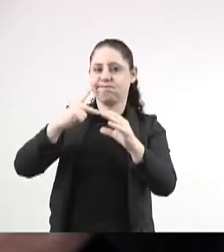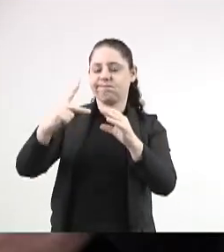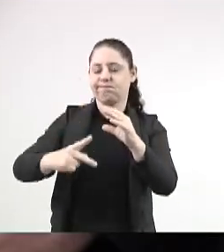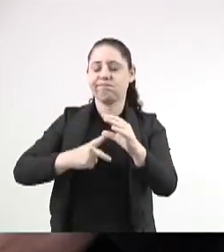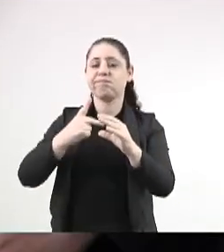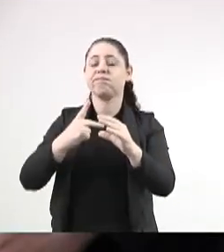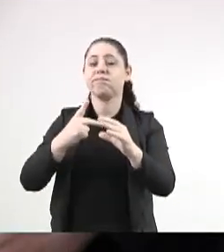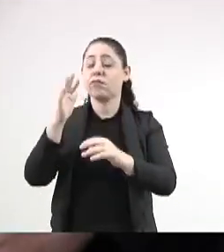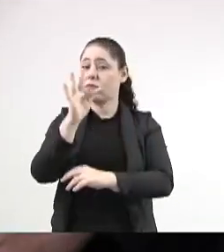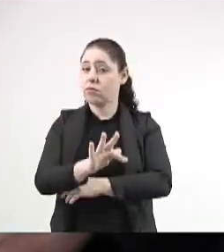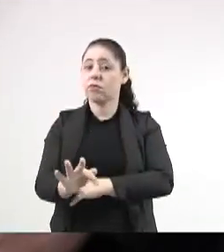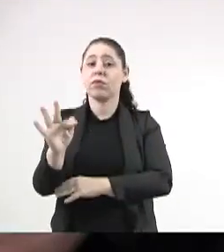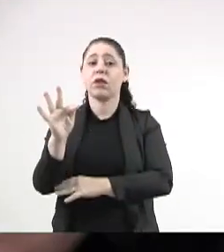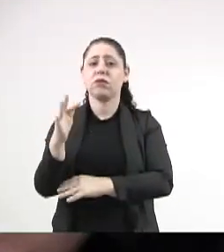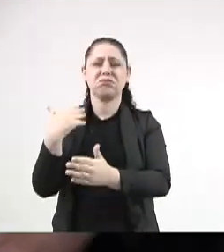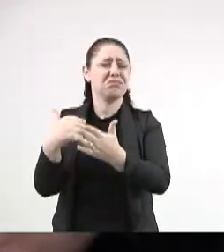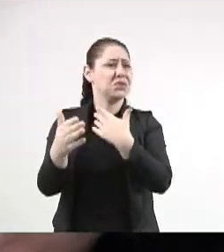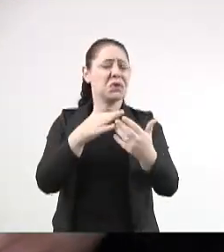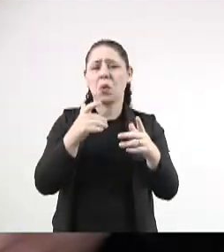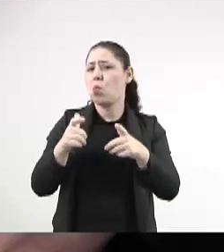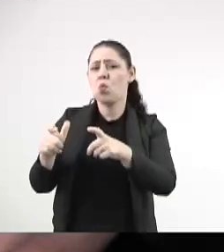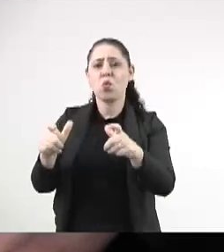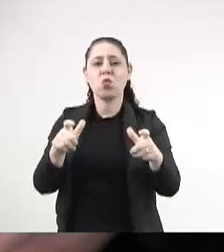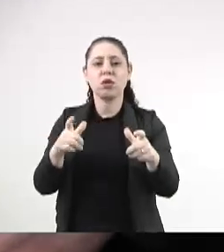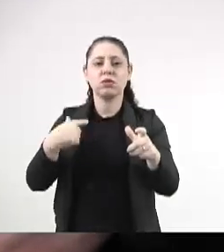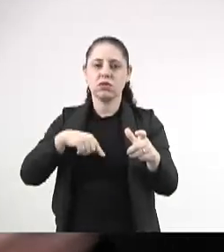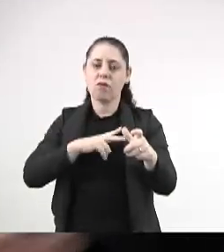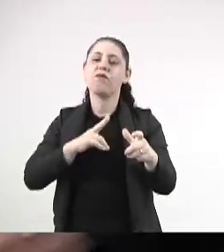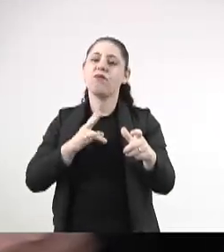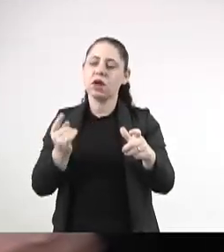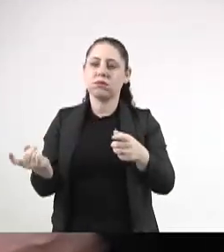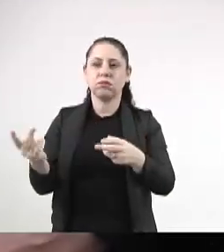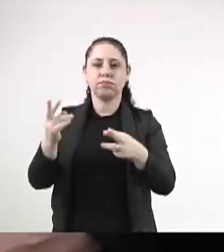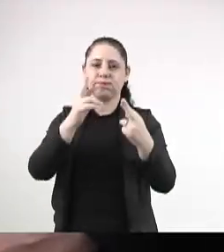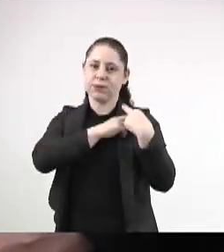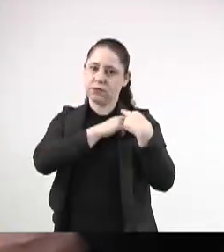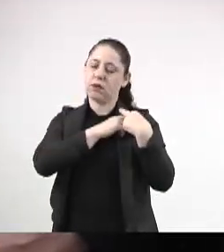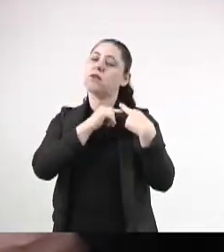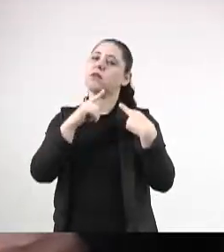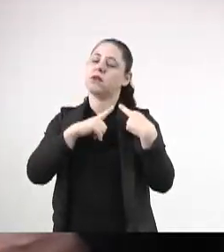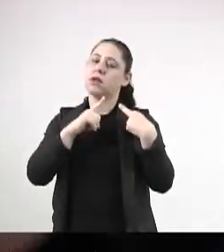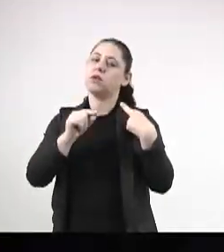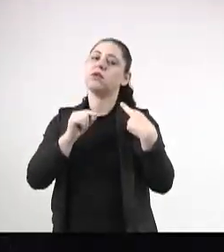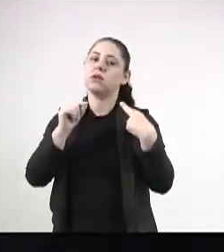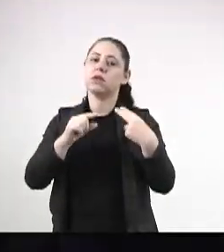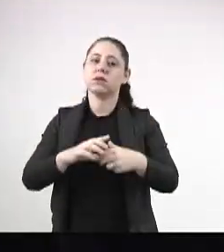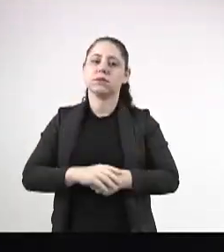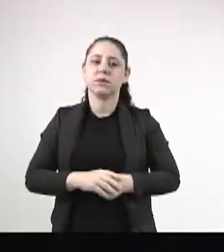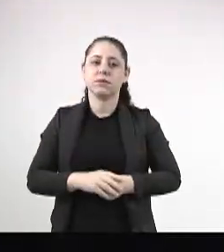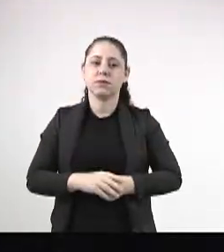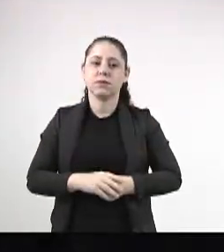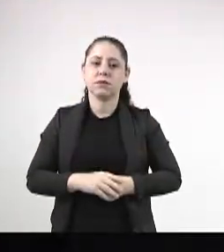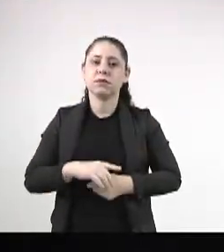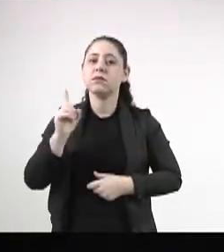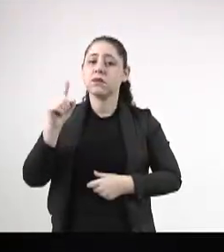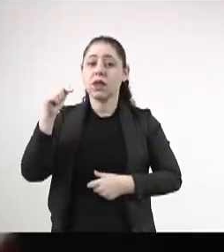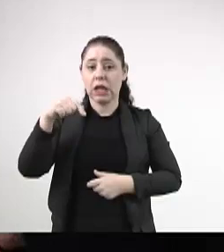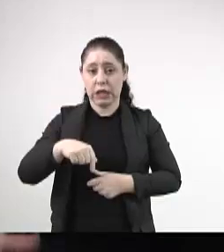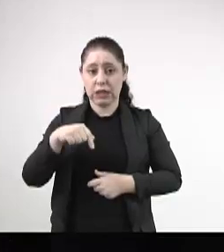Câmara Federal, no Executivo, não importa onde, a gente vem aqui com uma responsabilidade. Que